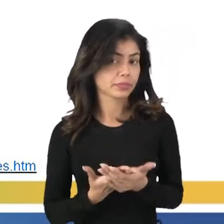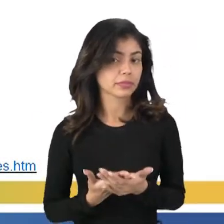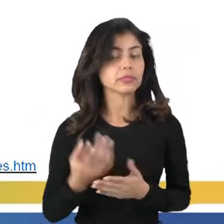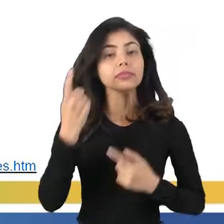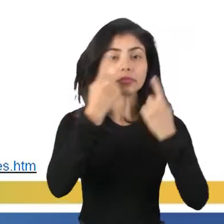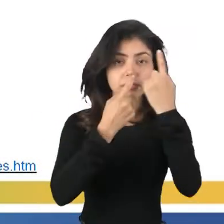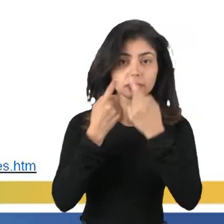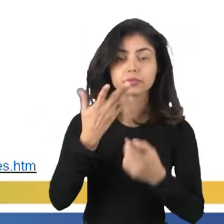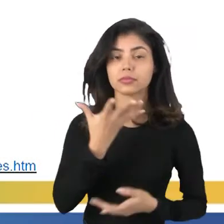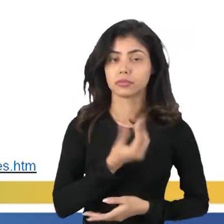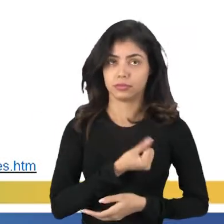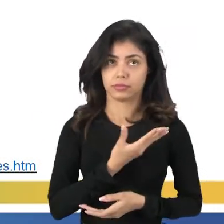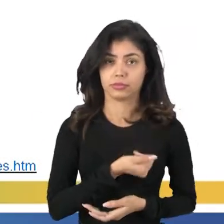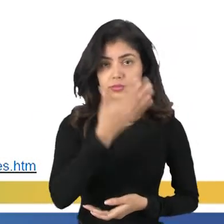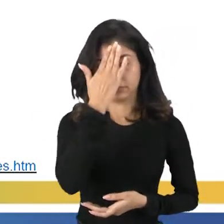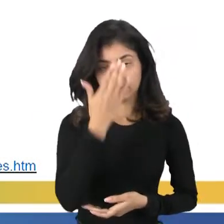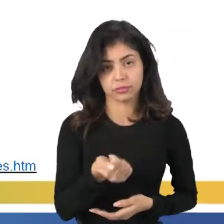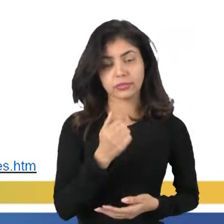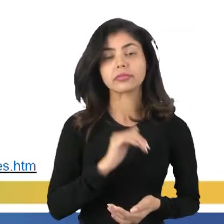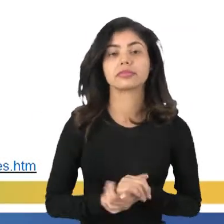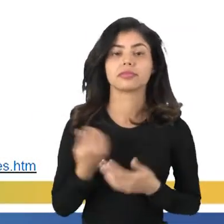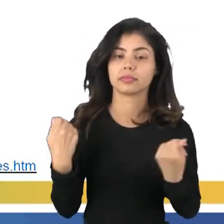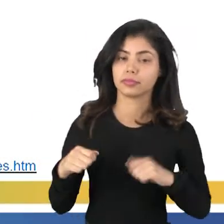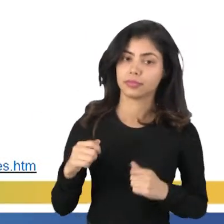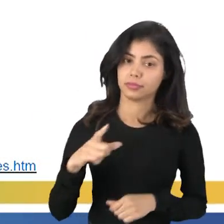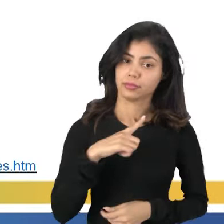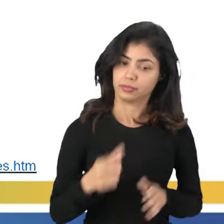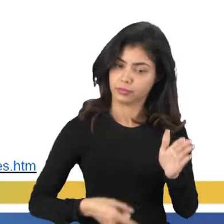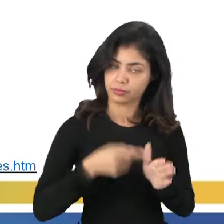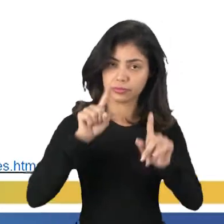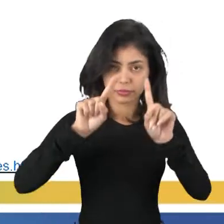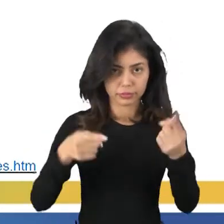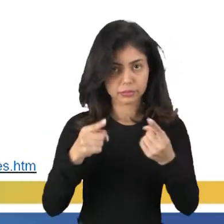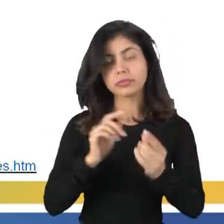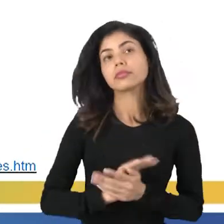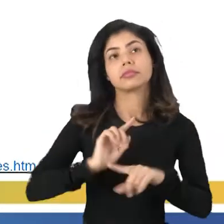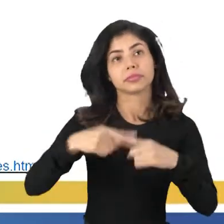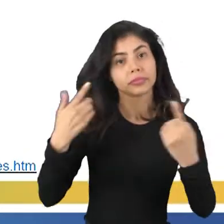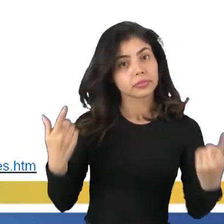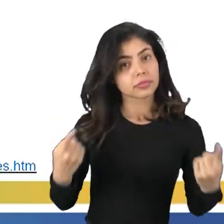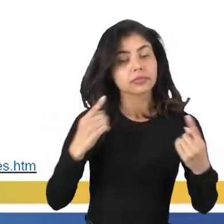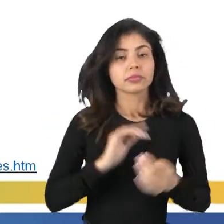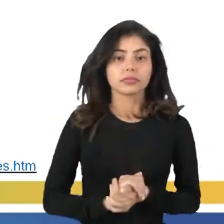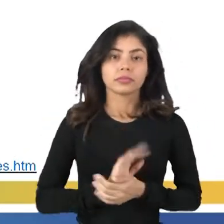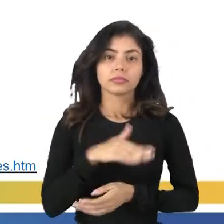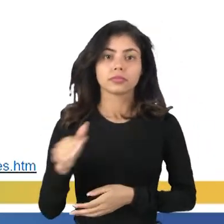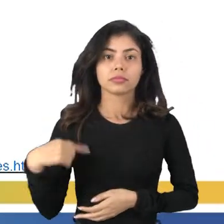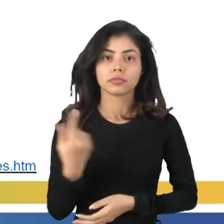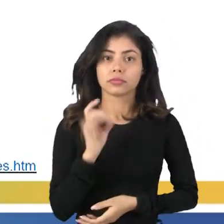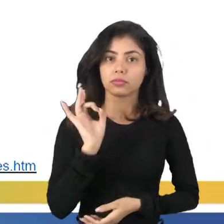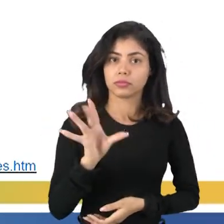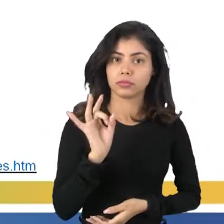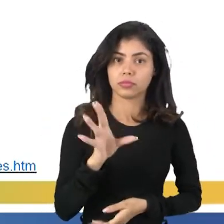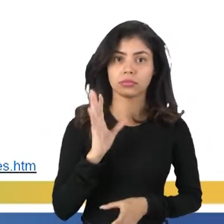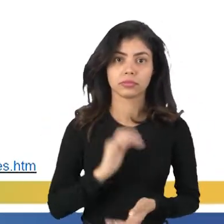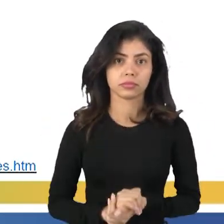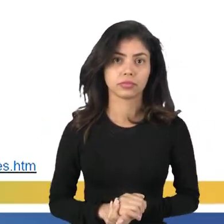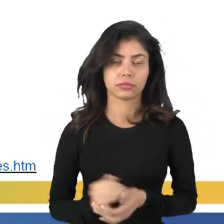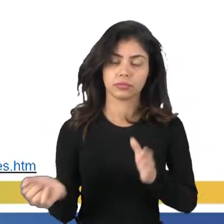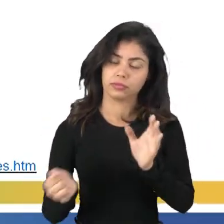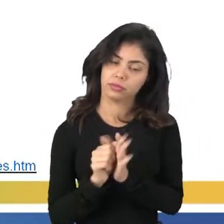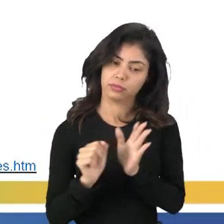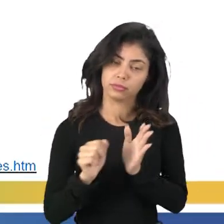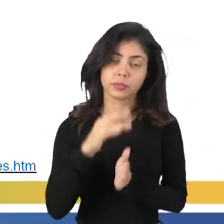estudar expressões numéricas sabemos que é necessário resolver primeiros parentes entretanto quando se quando você tem somente as